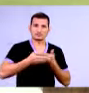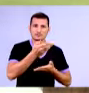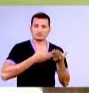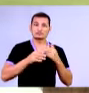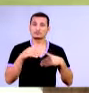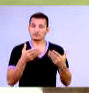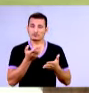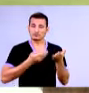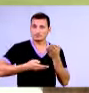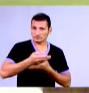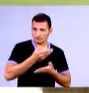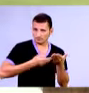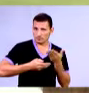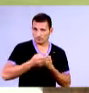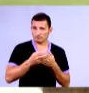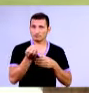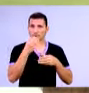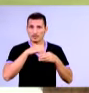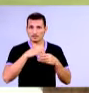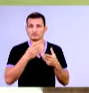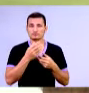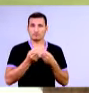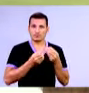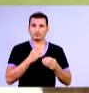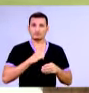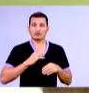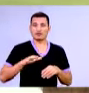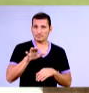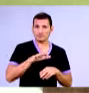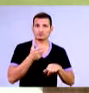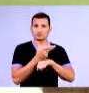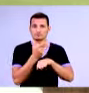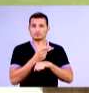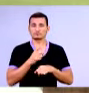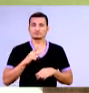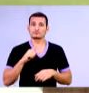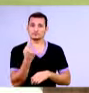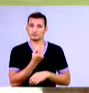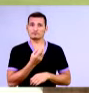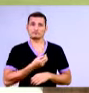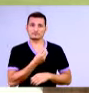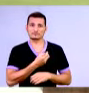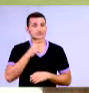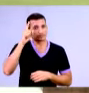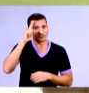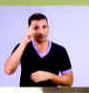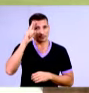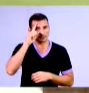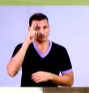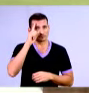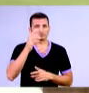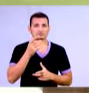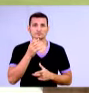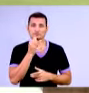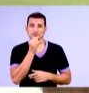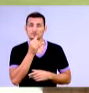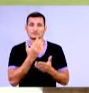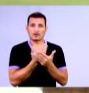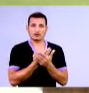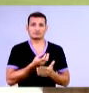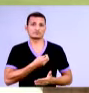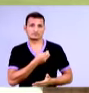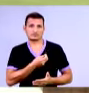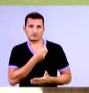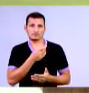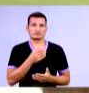parte do requisito para se ter um ambiente multimídia, nós estamos vivenciando diariamente, quando nós temos a aula presencial, nós